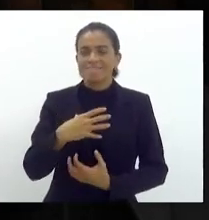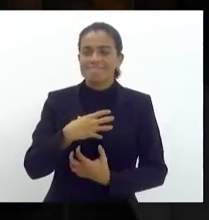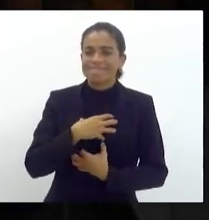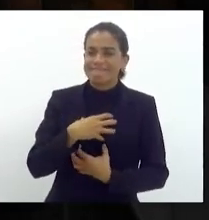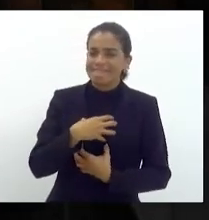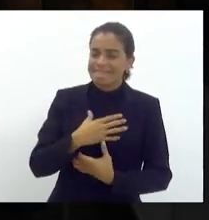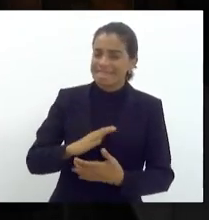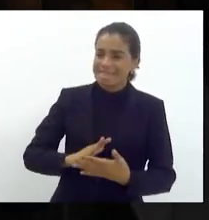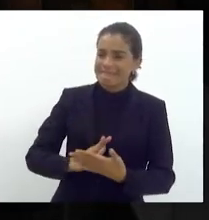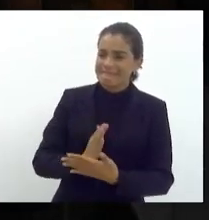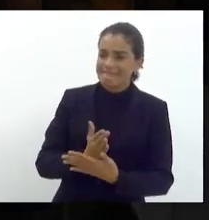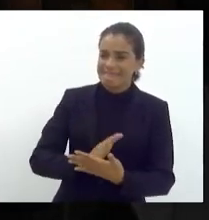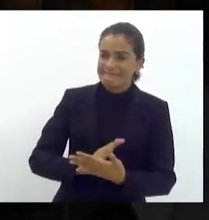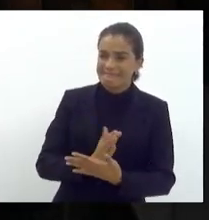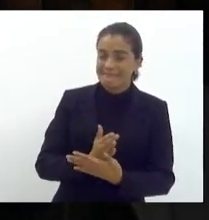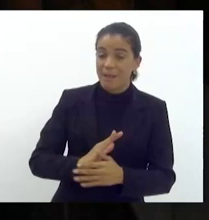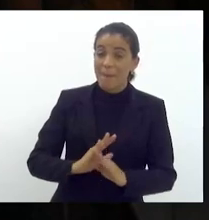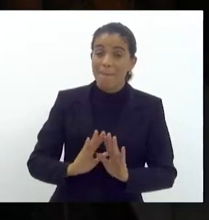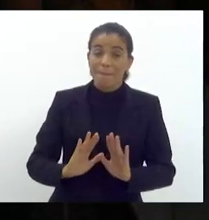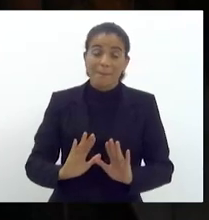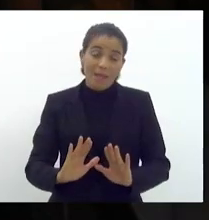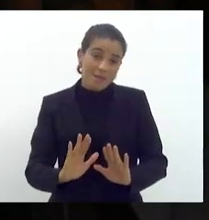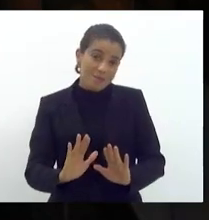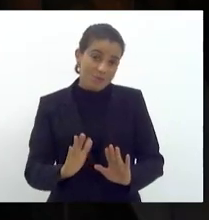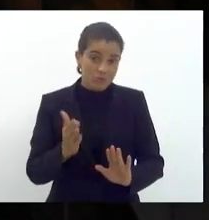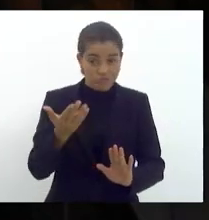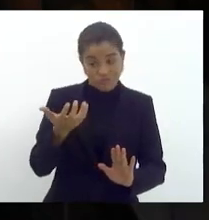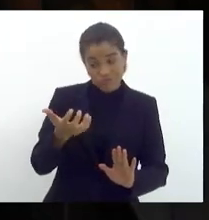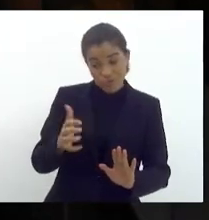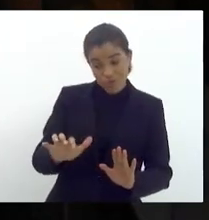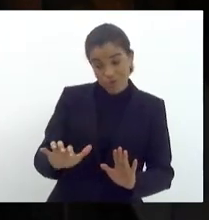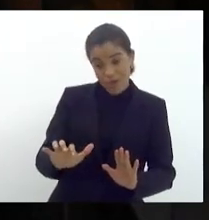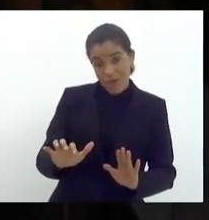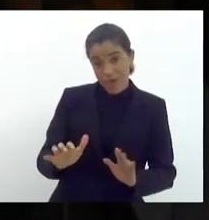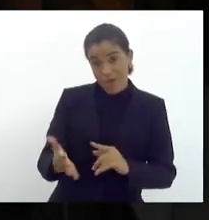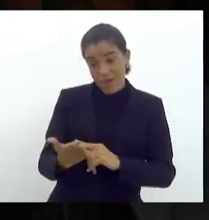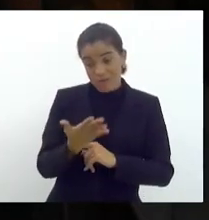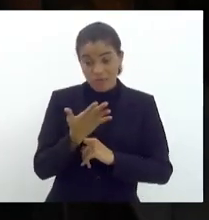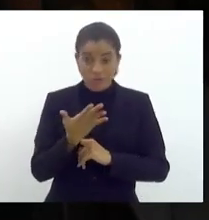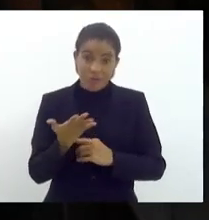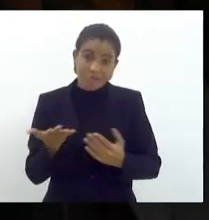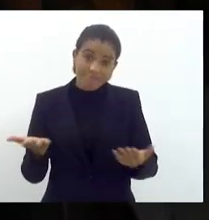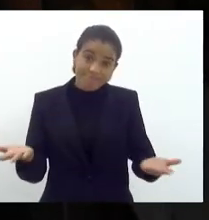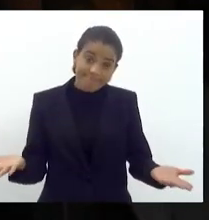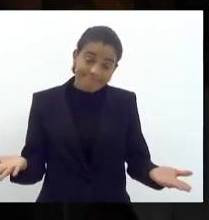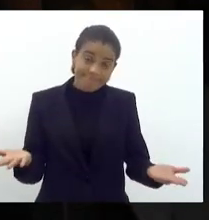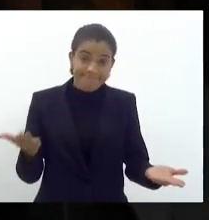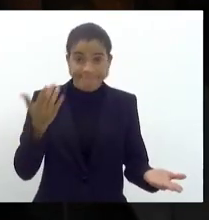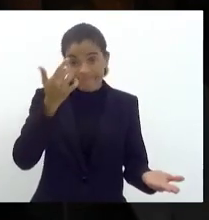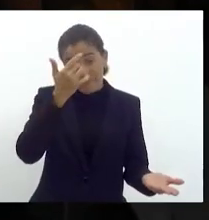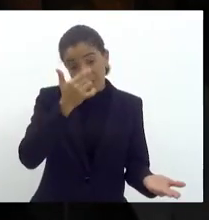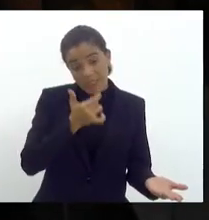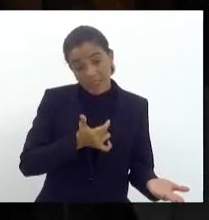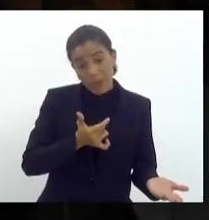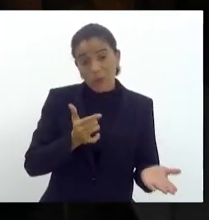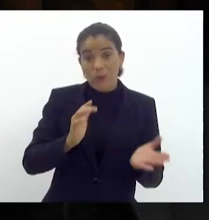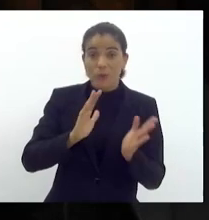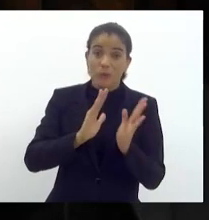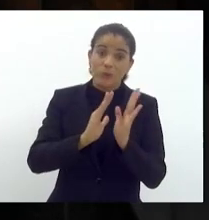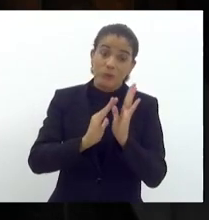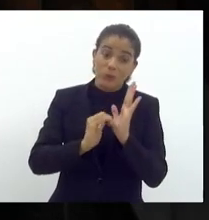desconfortável mas se não quer que os ajudar eu tô